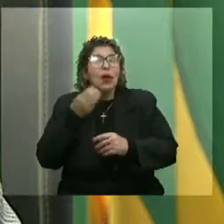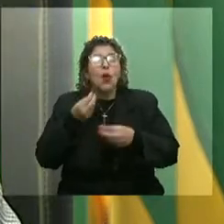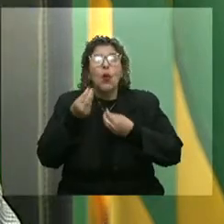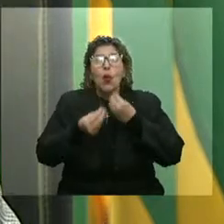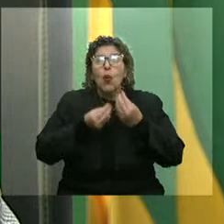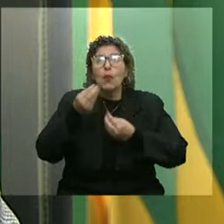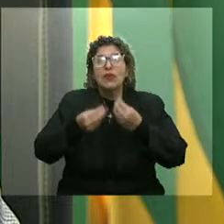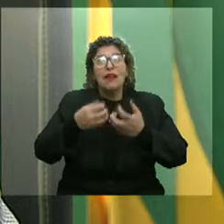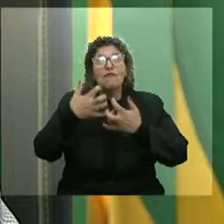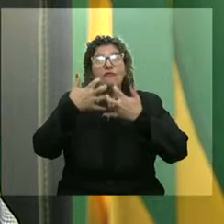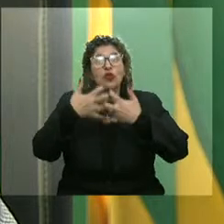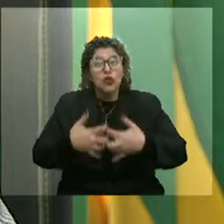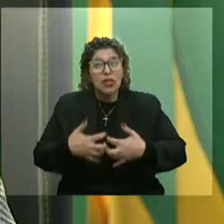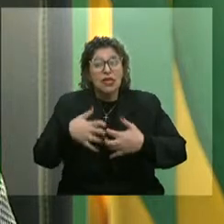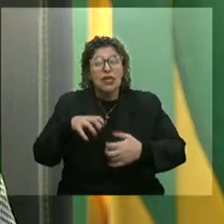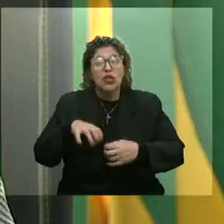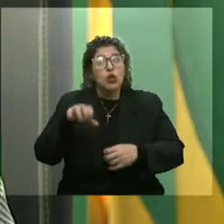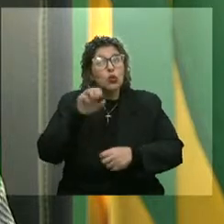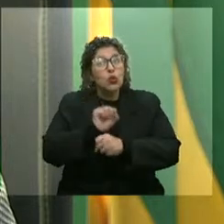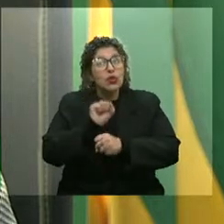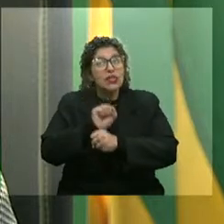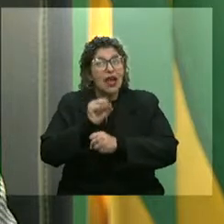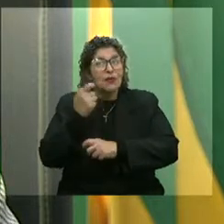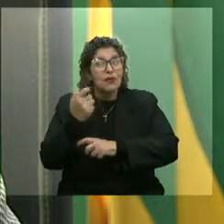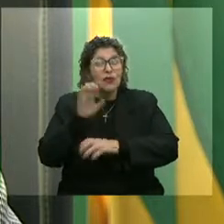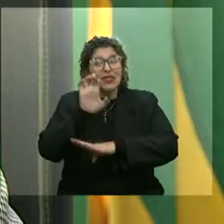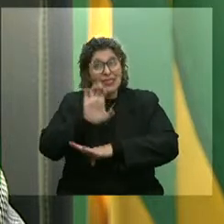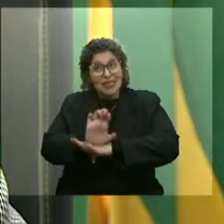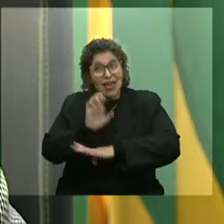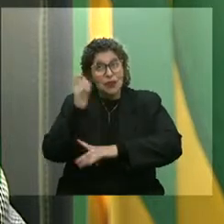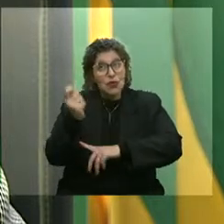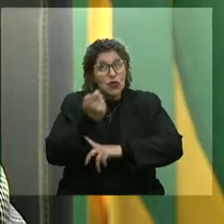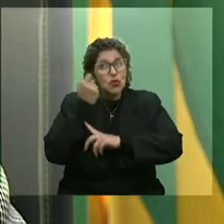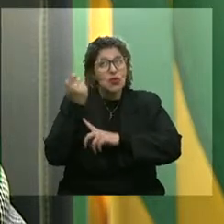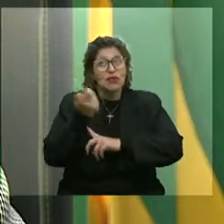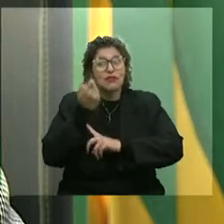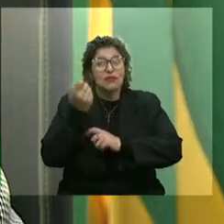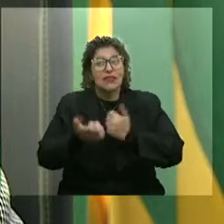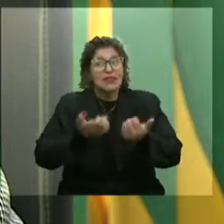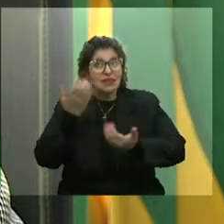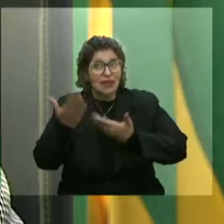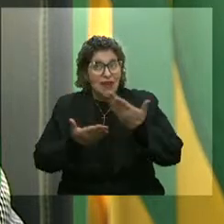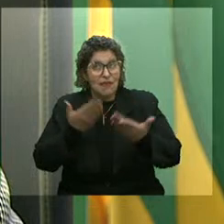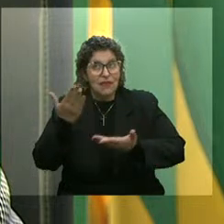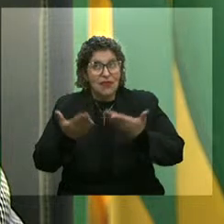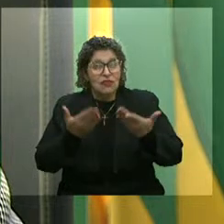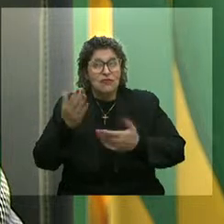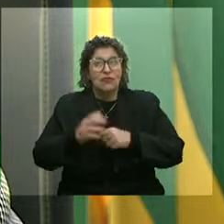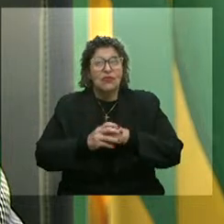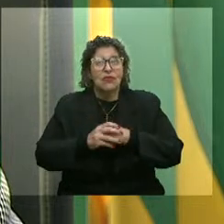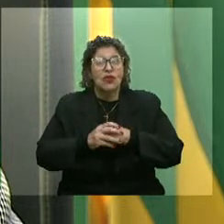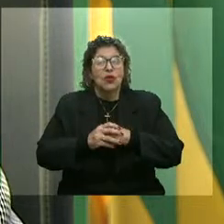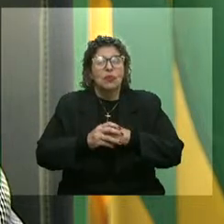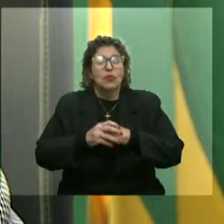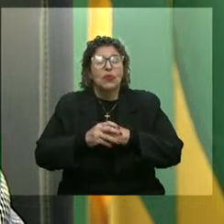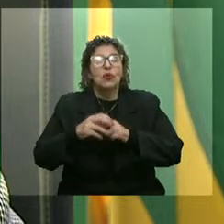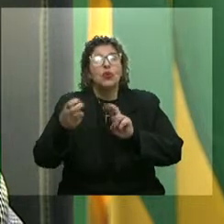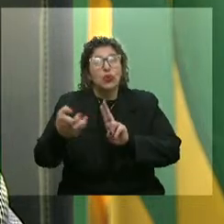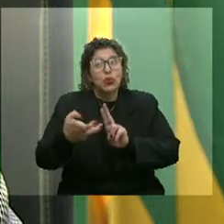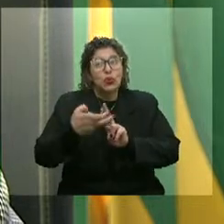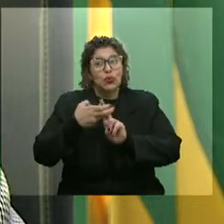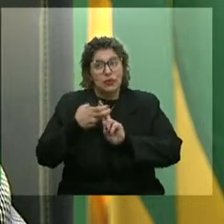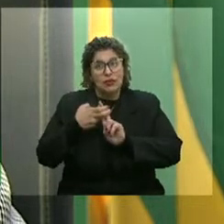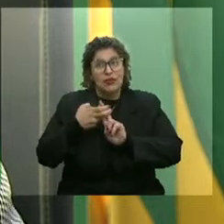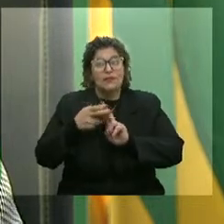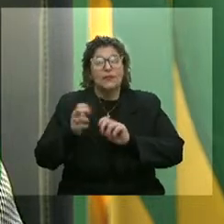o Estado do Rio Grande do Sul no que diz respeito a serviços disponibilizados para o Sistema Único de